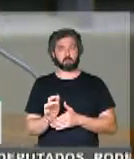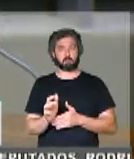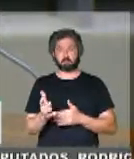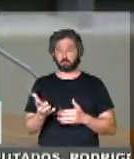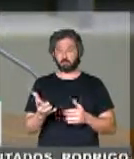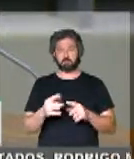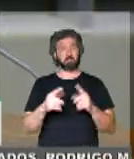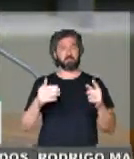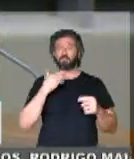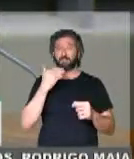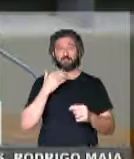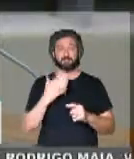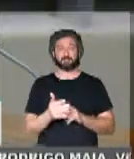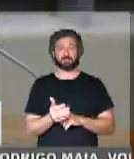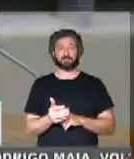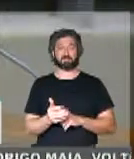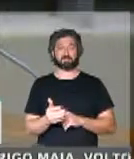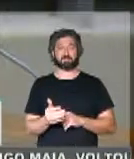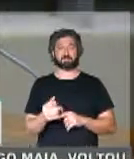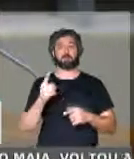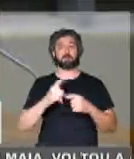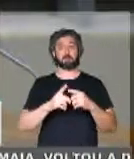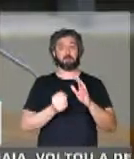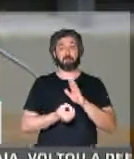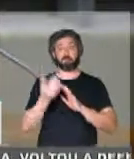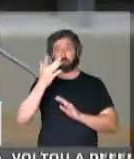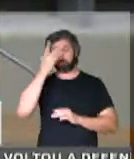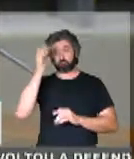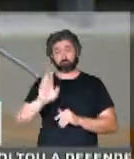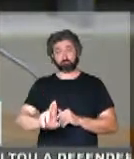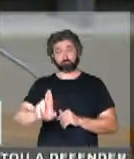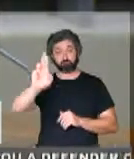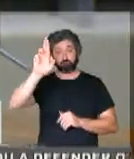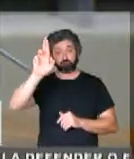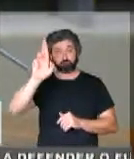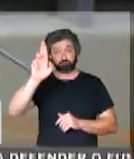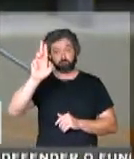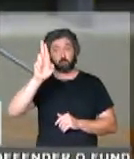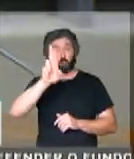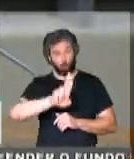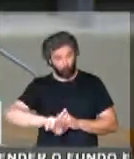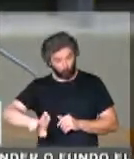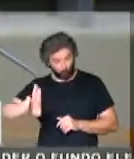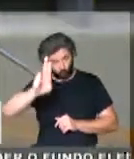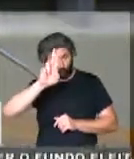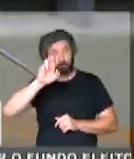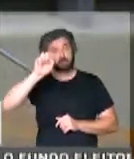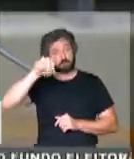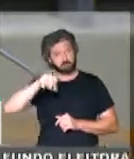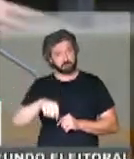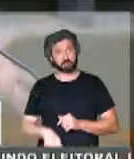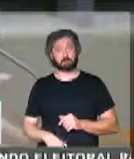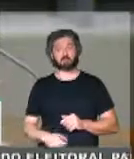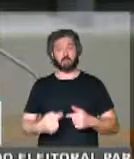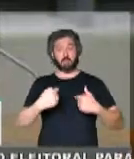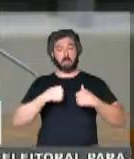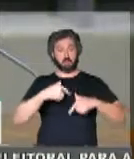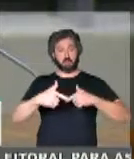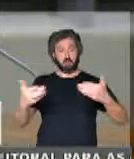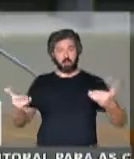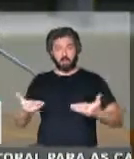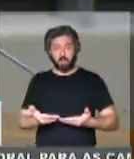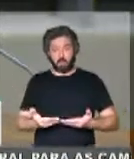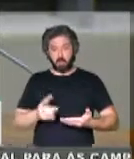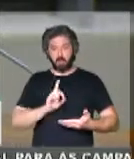Mas isto não basta, visto que muitas autoridades utilizam do cargo em